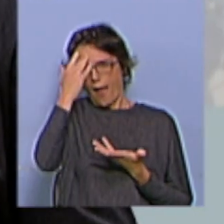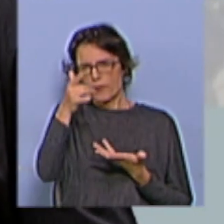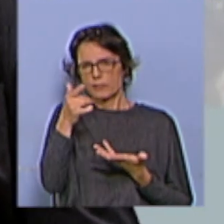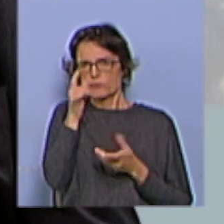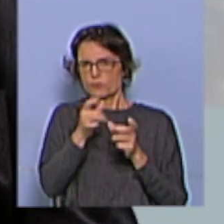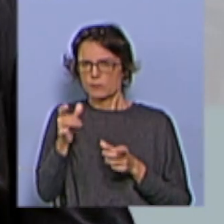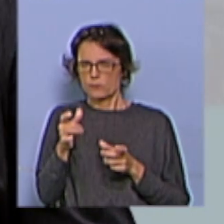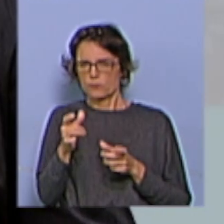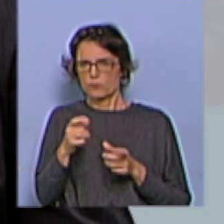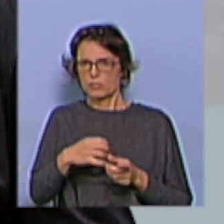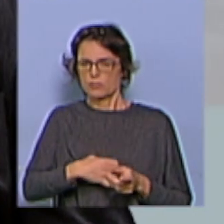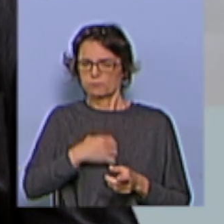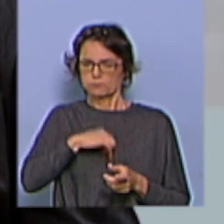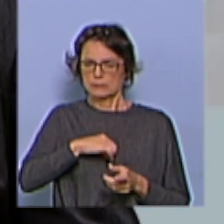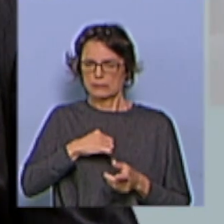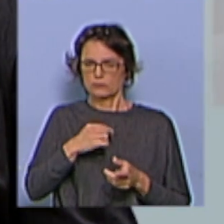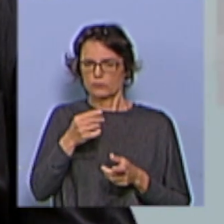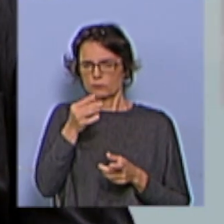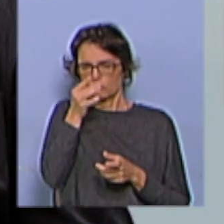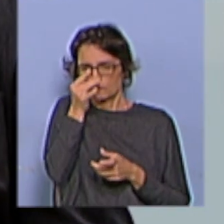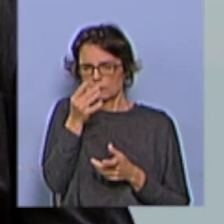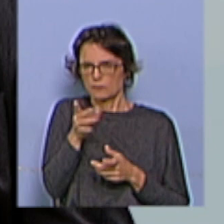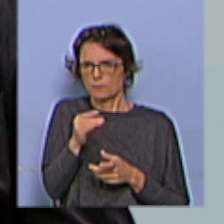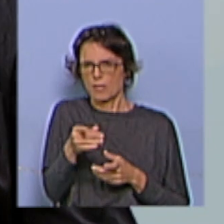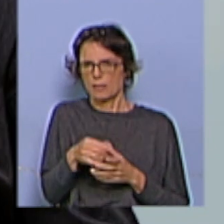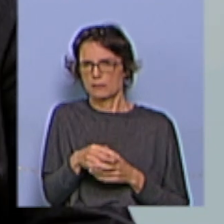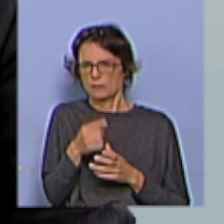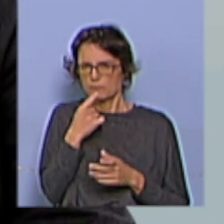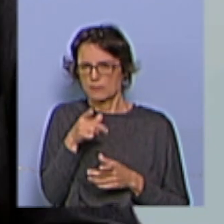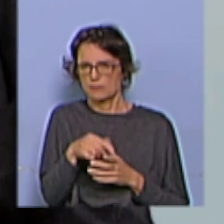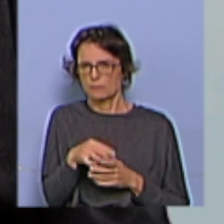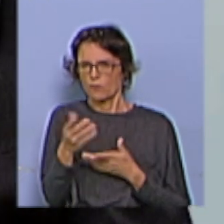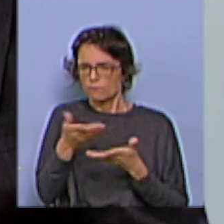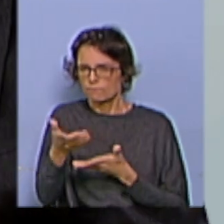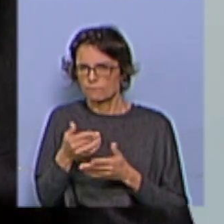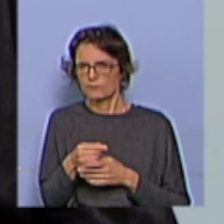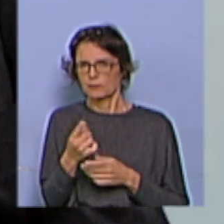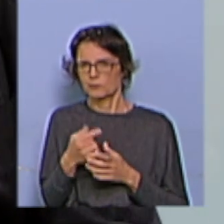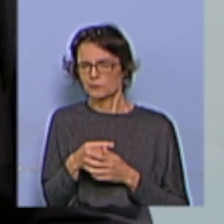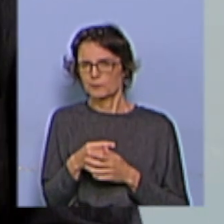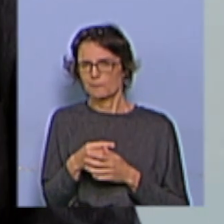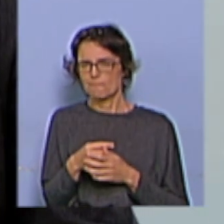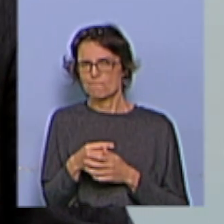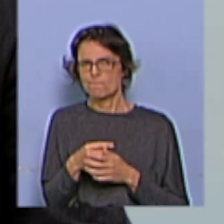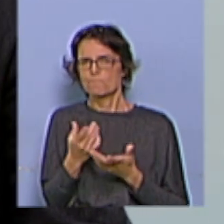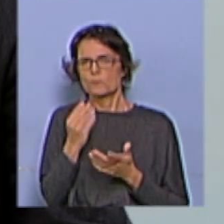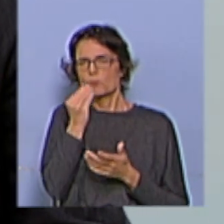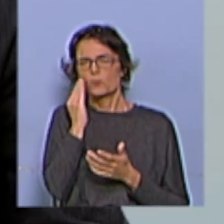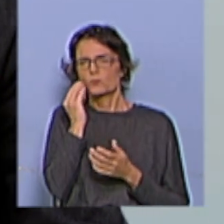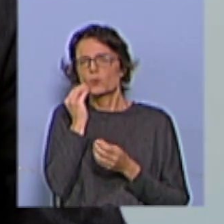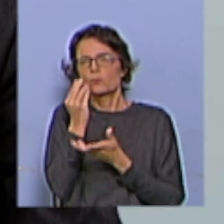emocionalmente mais vulneráveis. Percebeu isso? Falou com alguns? Como é que foi esta